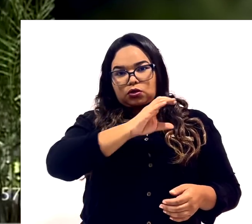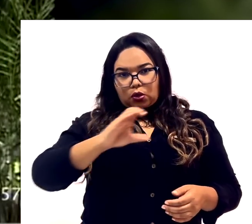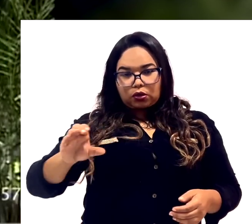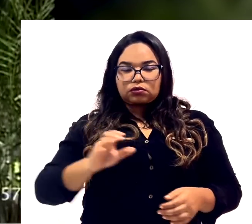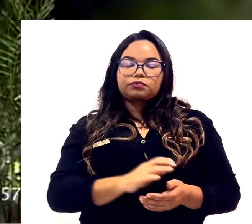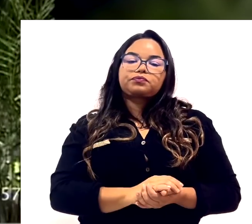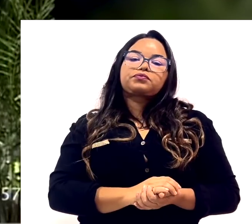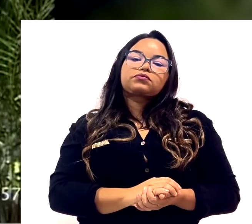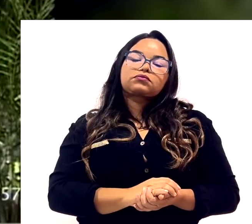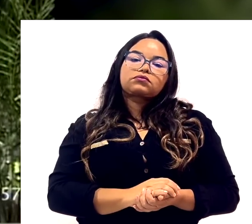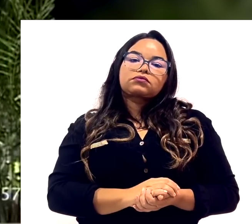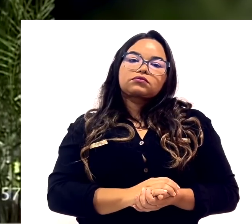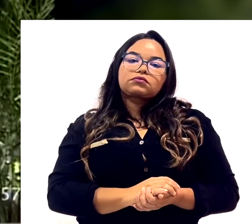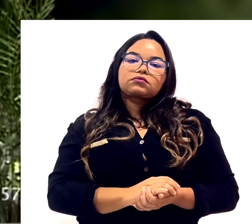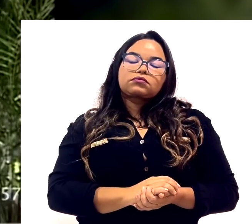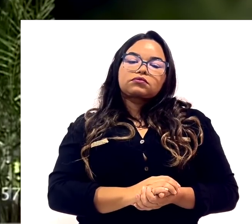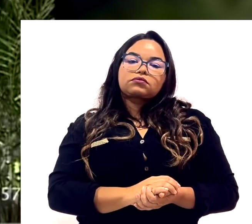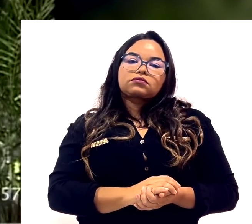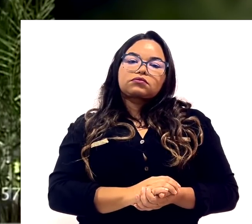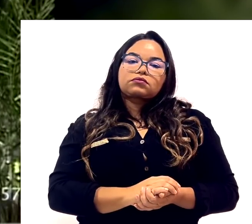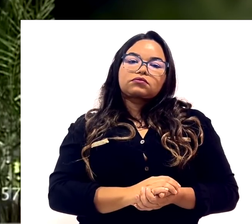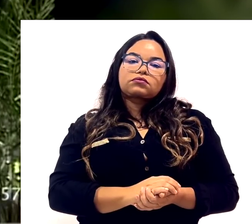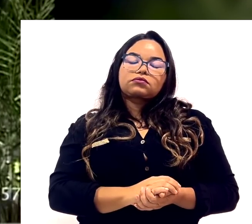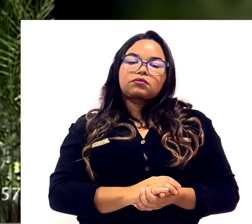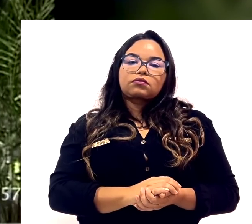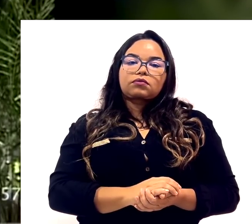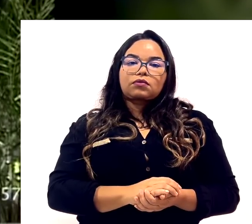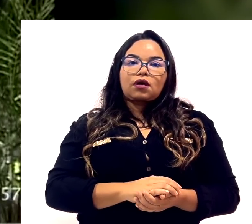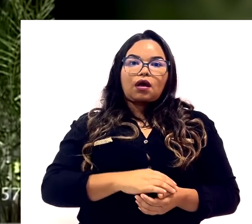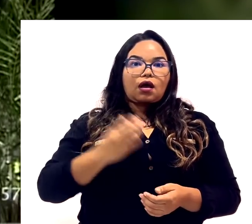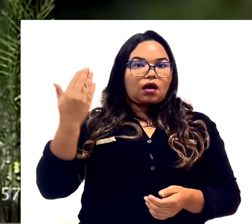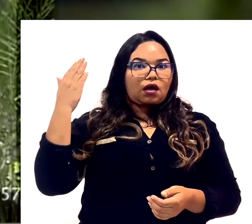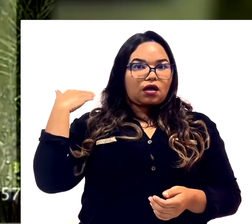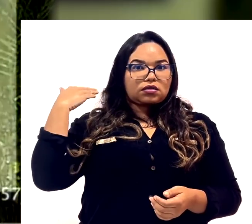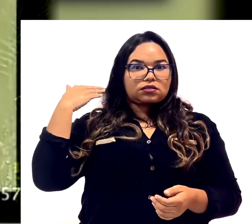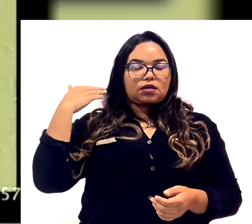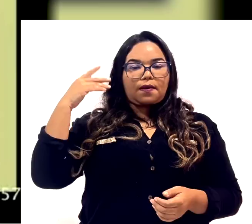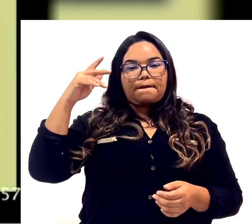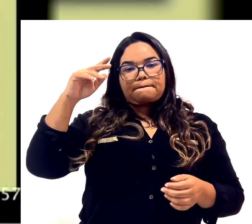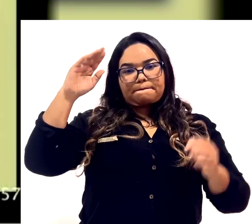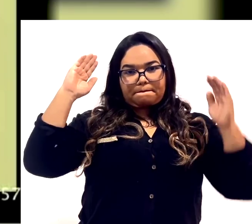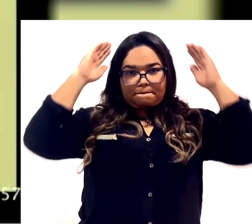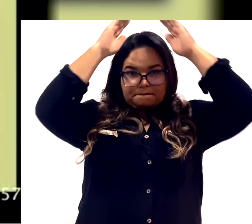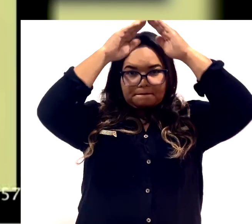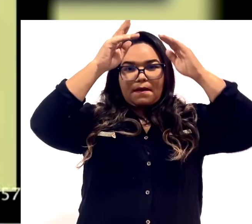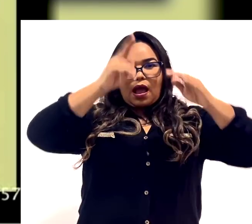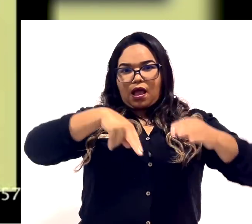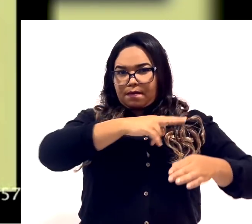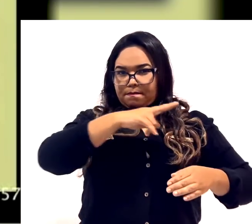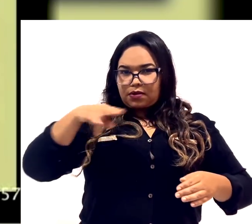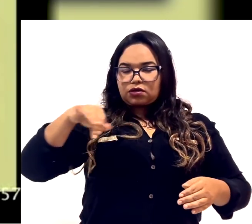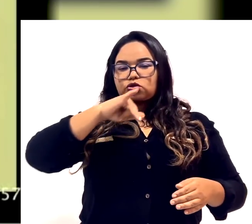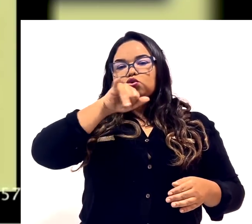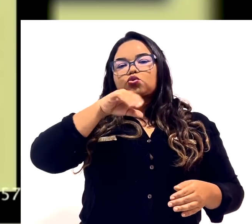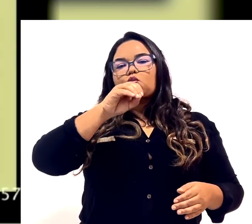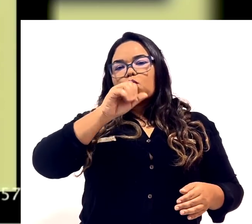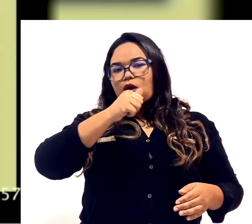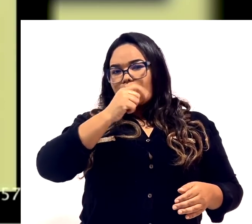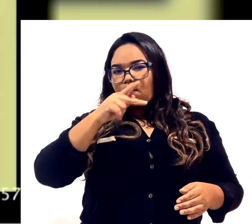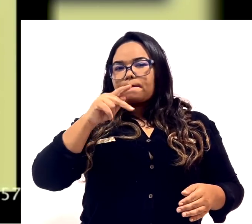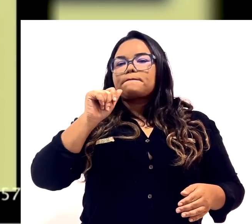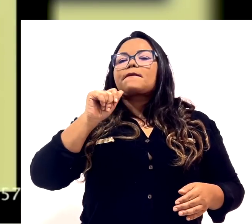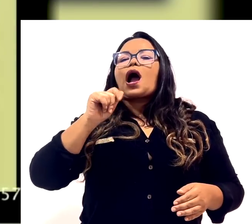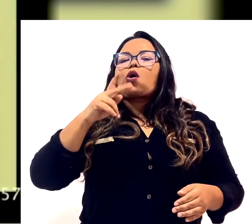II, mais do que qualquer outro filósofo da Igreja Católica. Ele escreve, o poder secular é sujeito ao poder